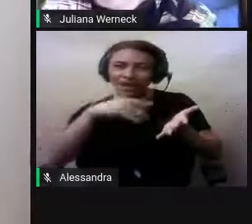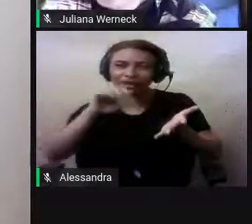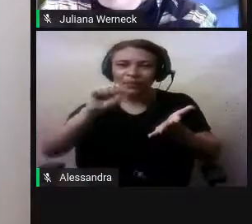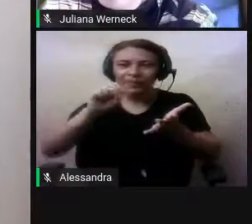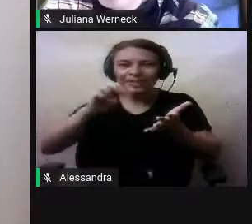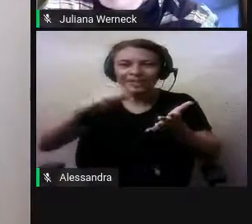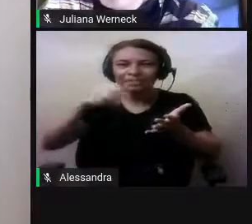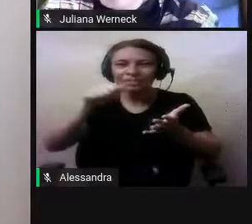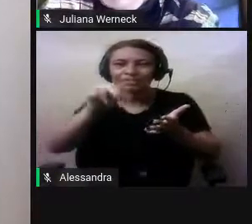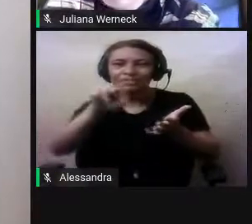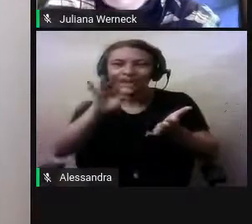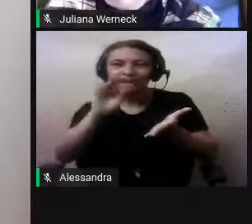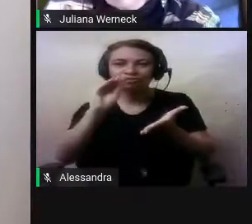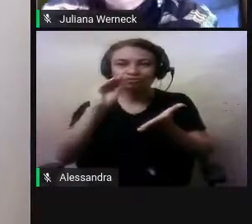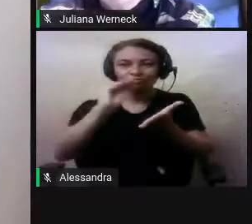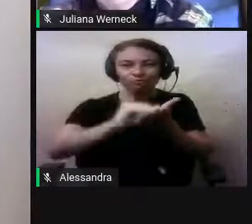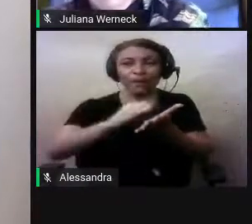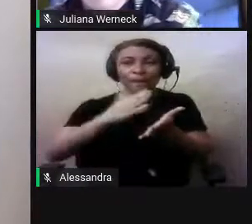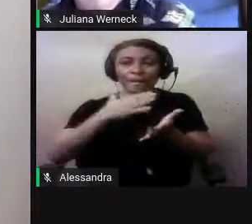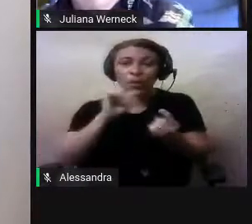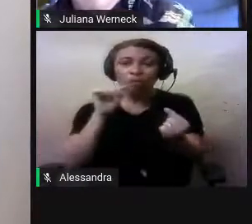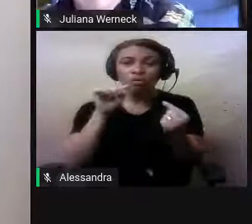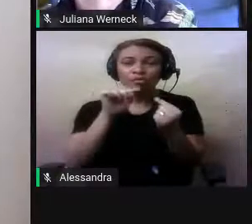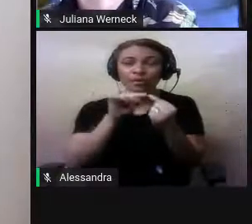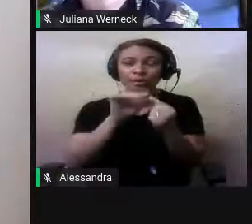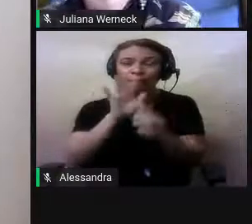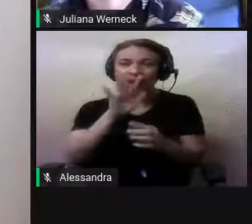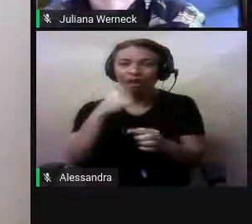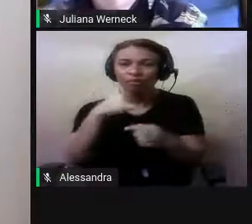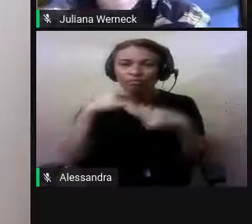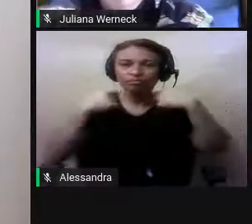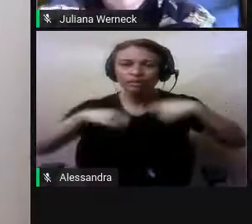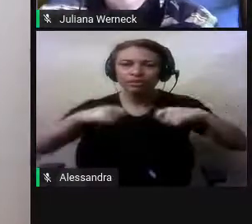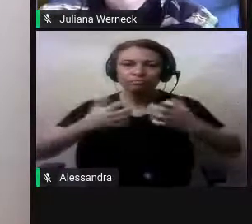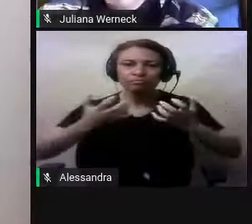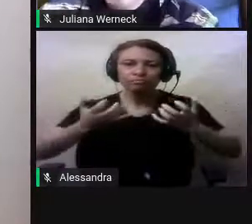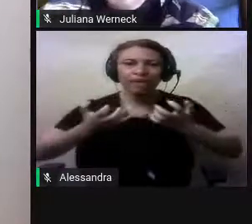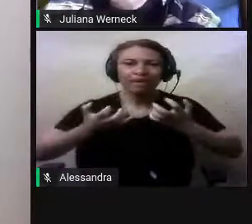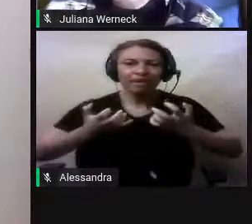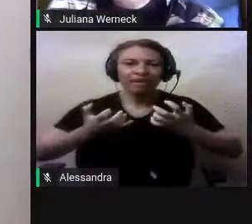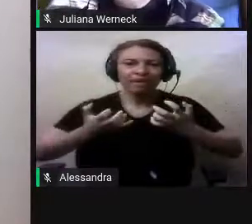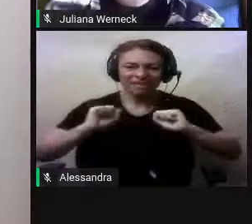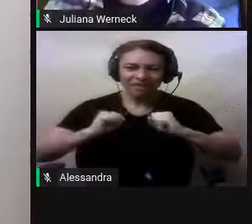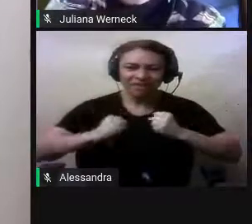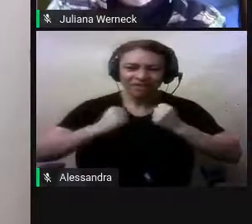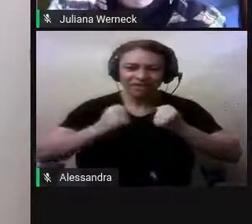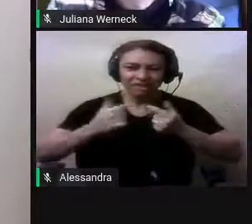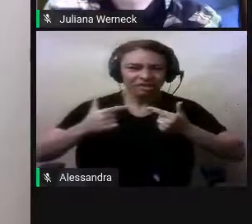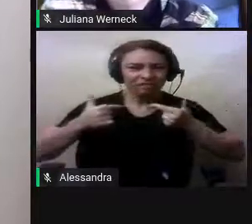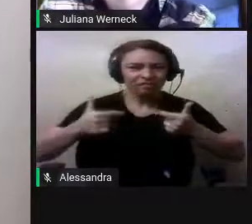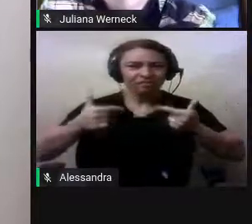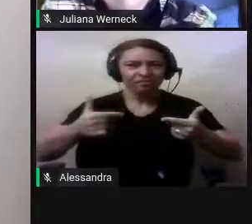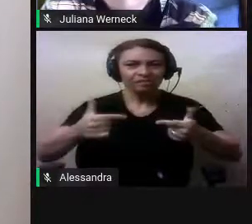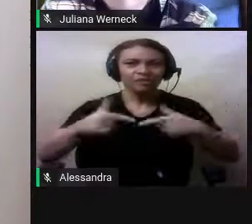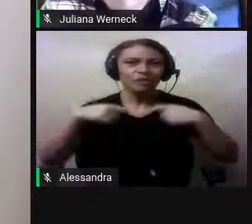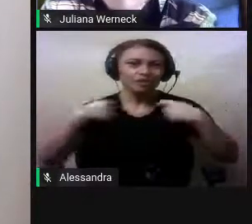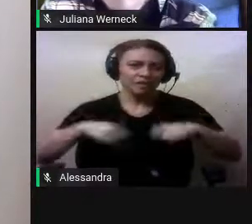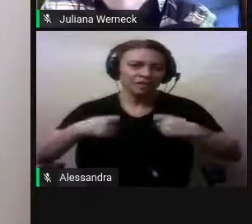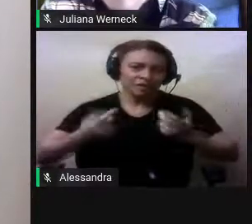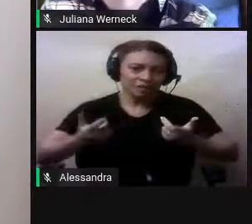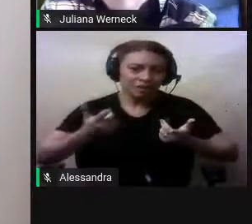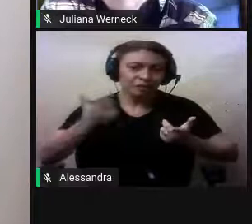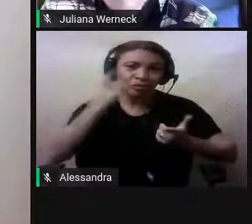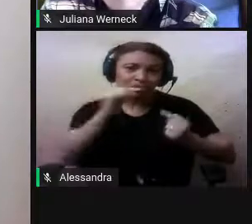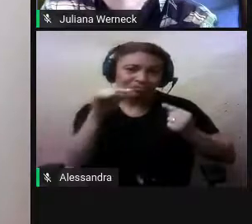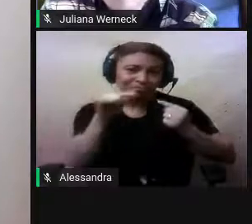é o meu objetivo, se eu não estiver disposto a correr atrás. Se eu não fizer o que for necessário para que isso dê